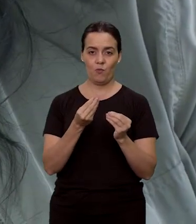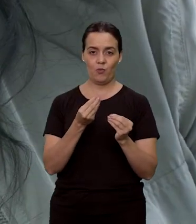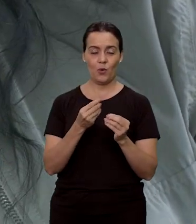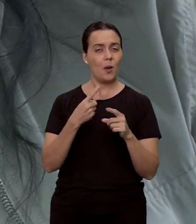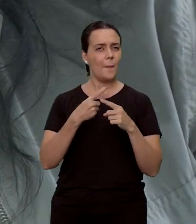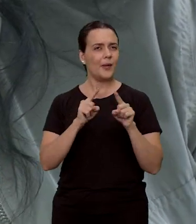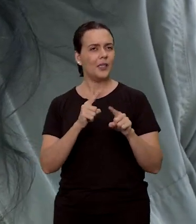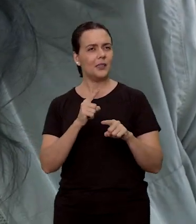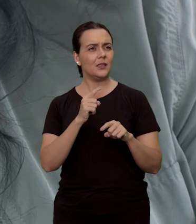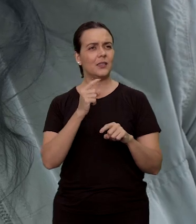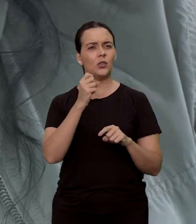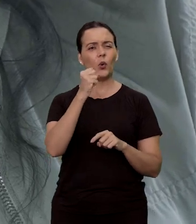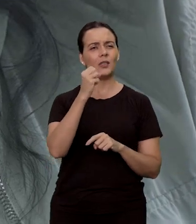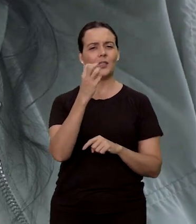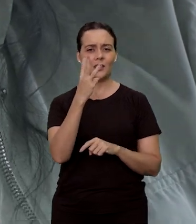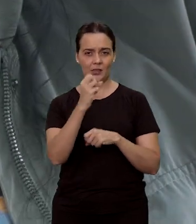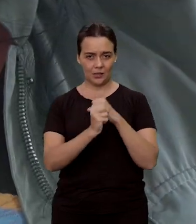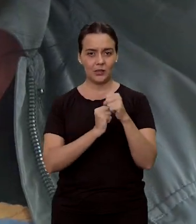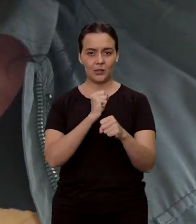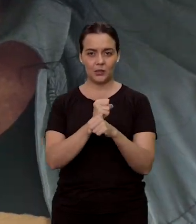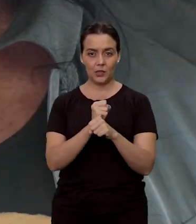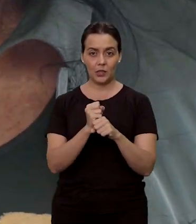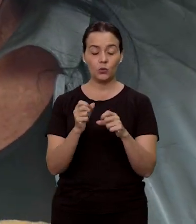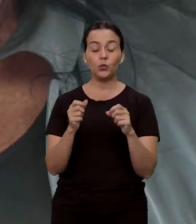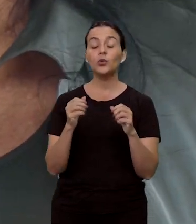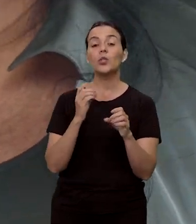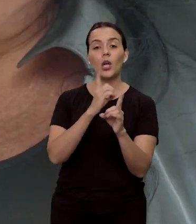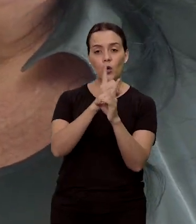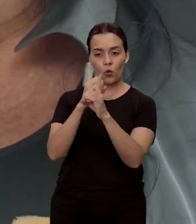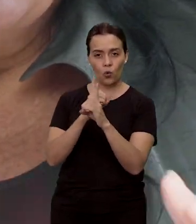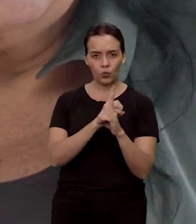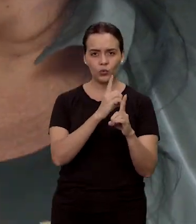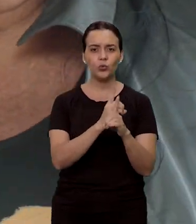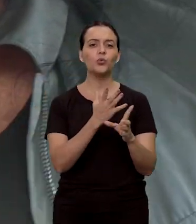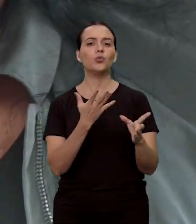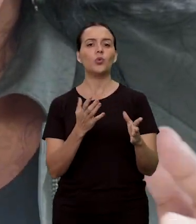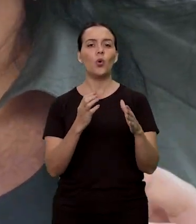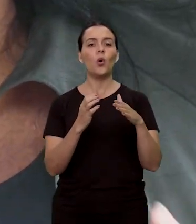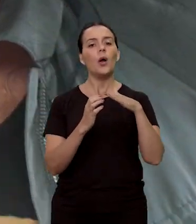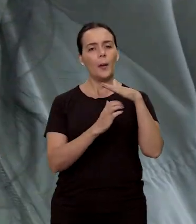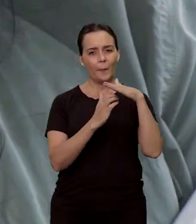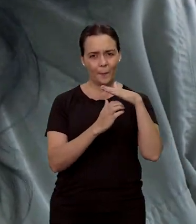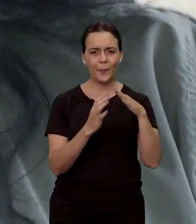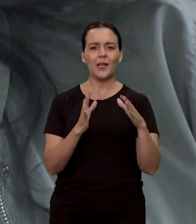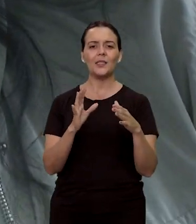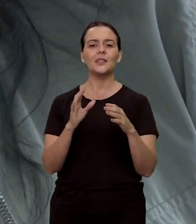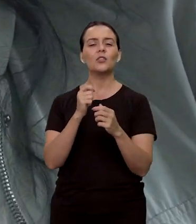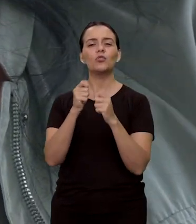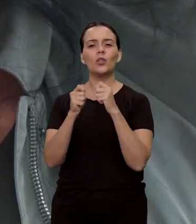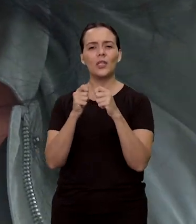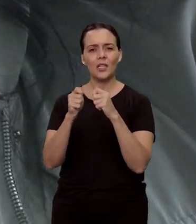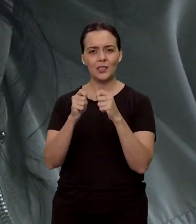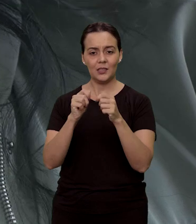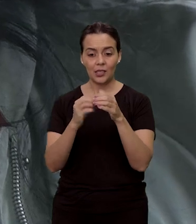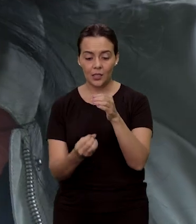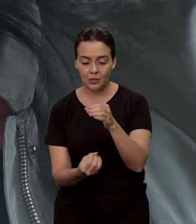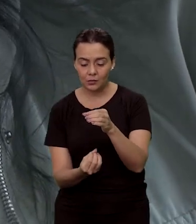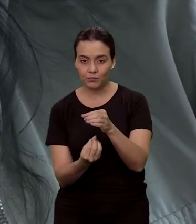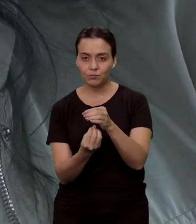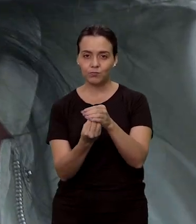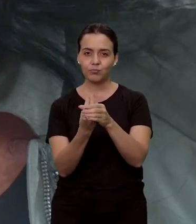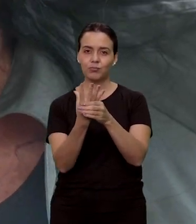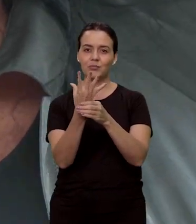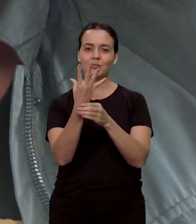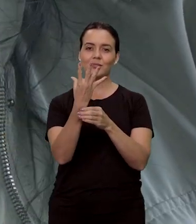a SOS se reuniu com esse grupo de pessoas, empresários, jornalistas, alguns cientistas e fundamos a SOS